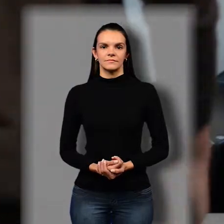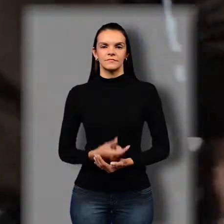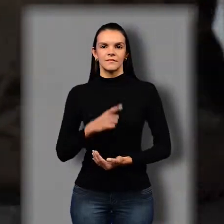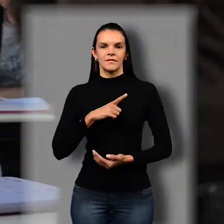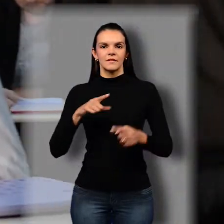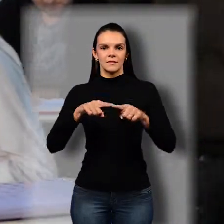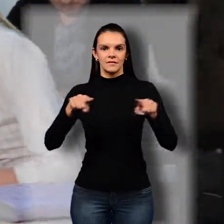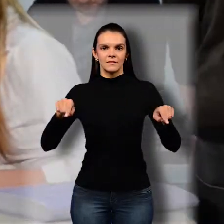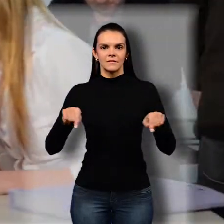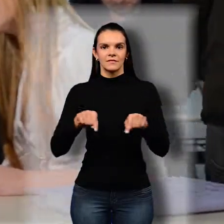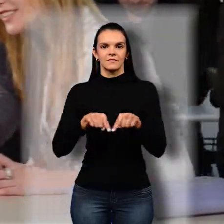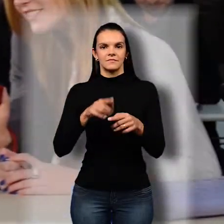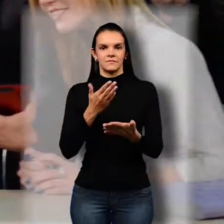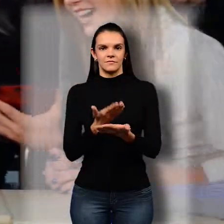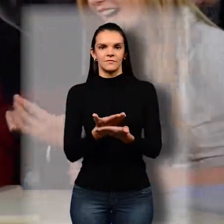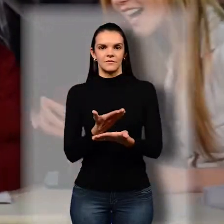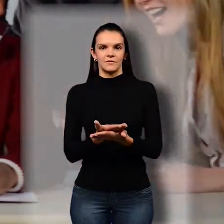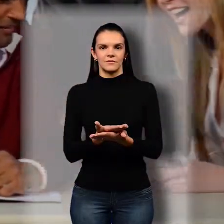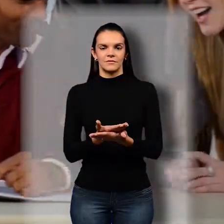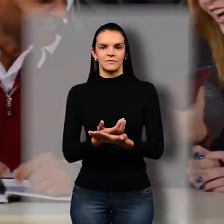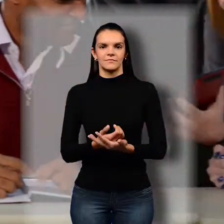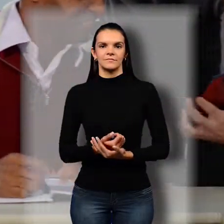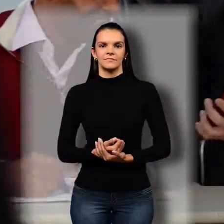salas de aula.